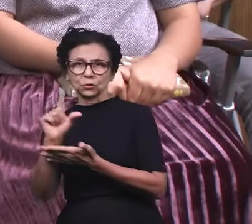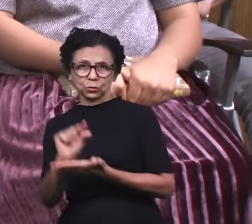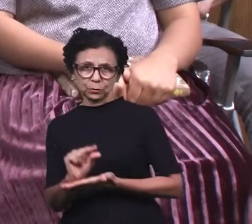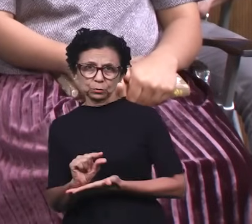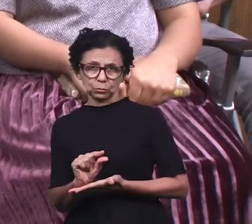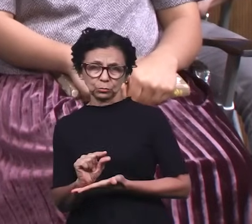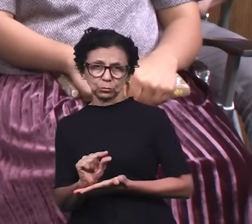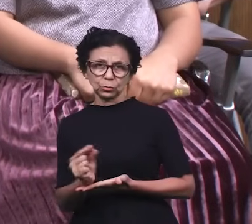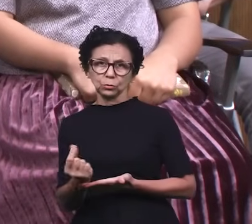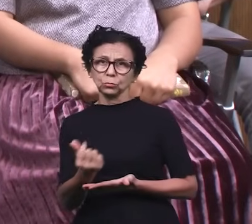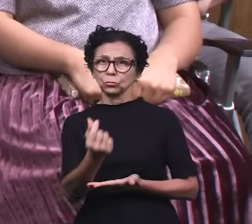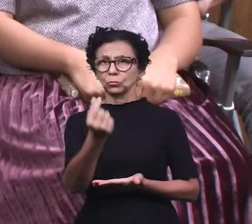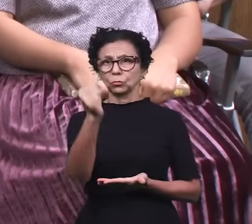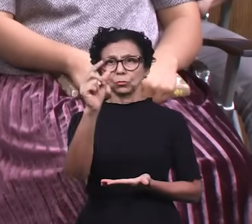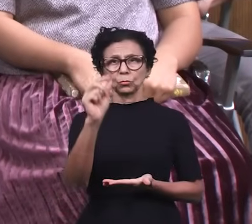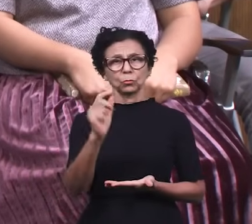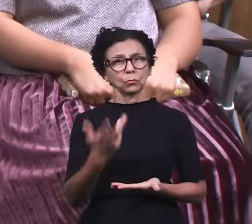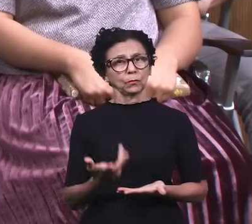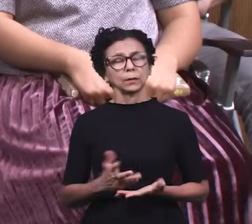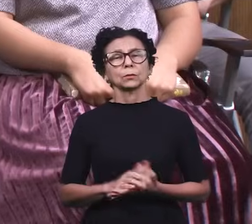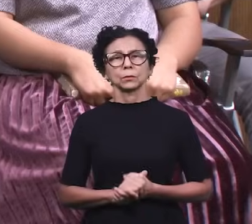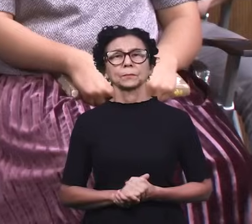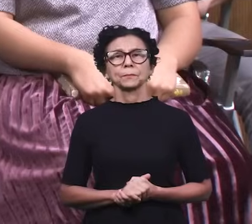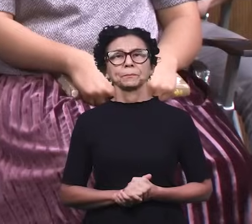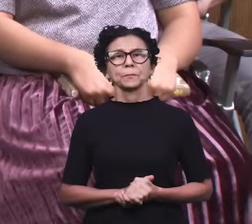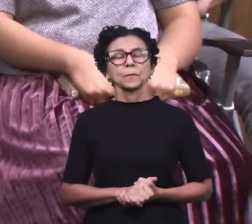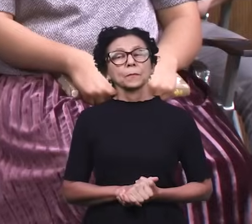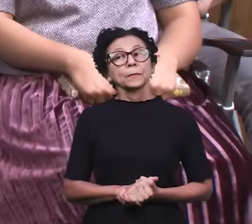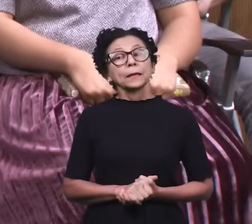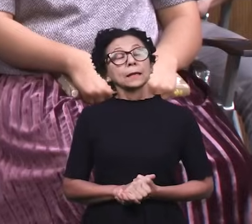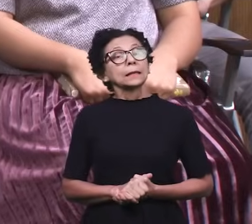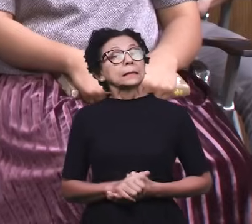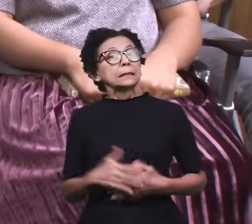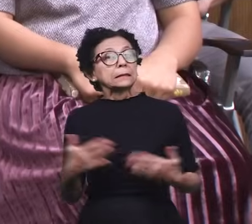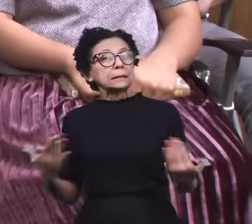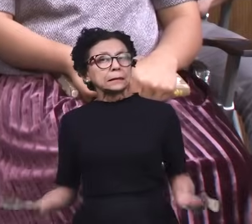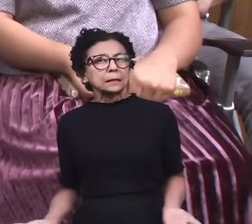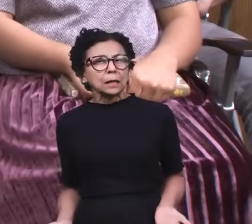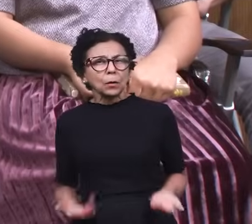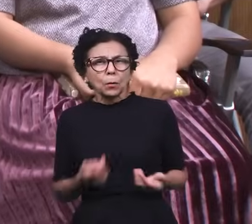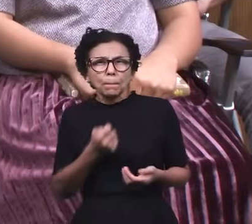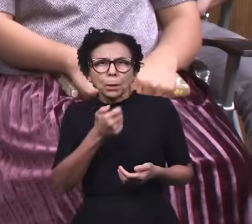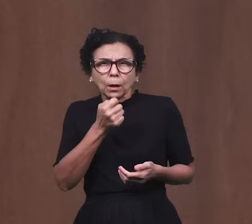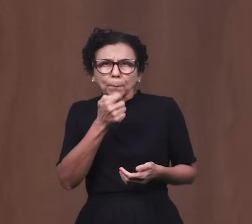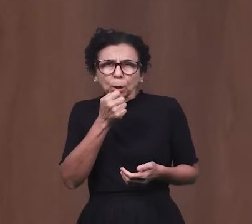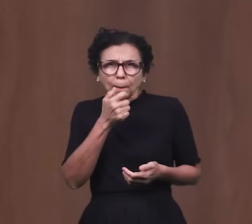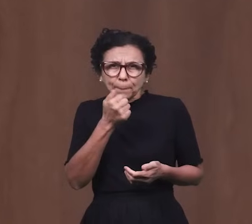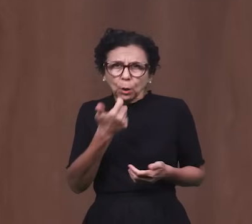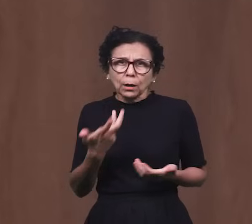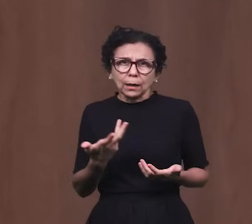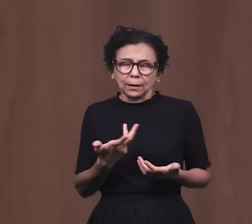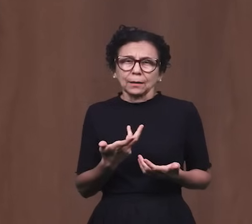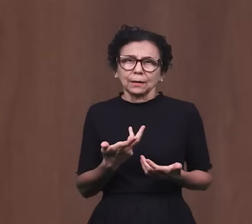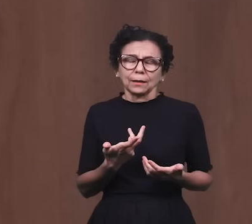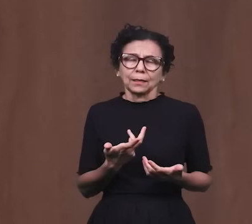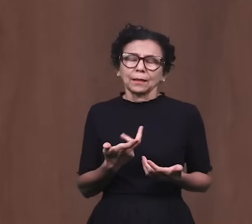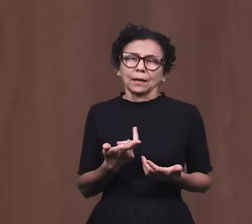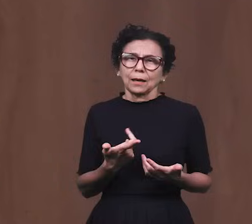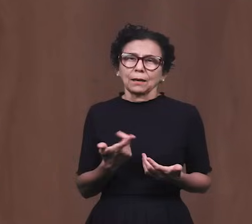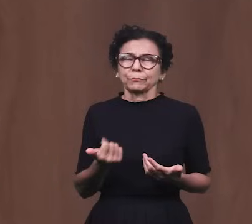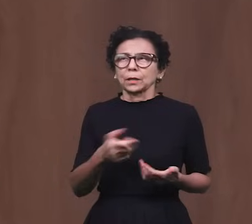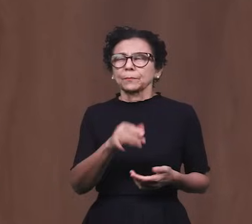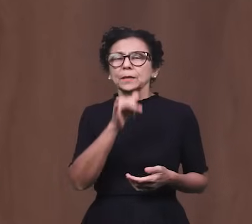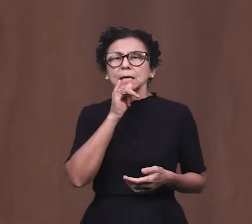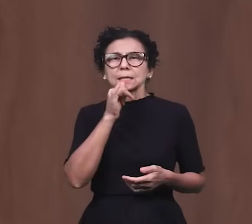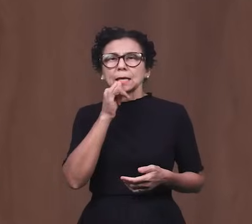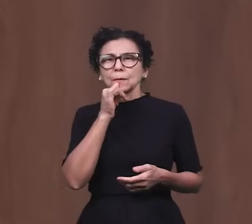ser o preço desse produto, porque ele tem muita disponibilidade, então vai poder ser ofertado por um preço menor. Quanto menor a oferta, ou seja, mais raro, nós estávamos até citando